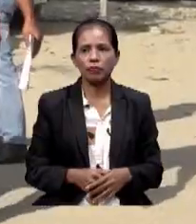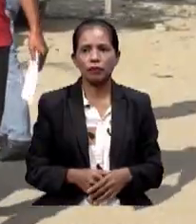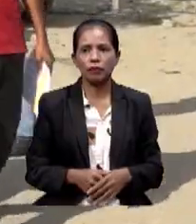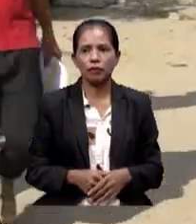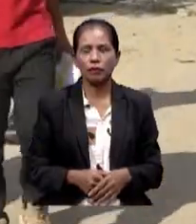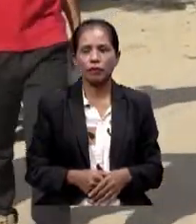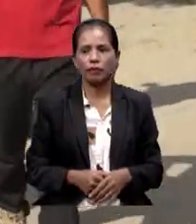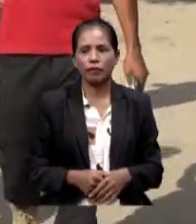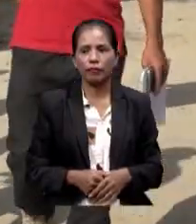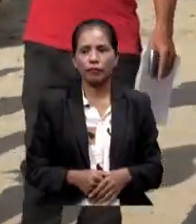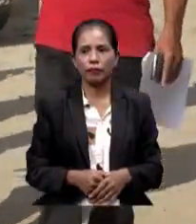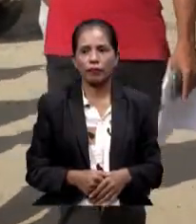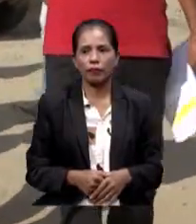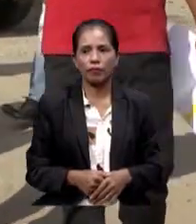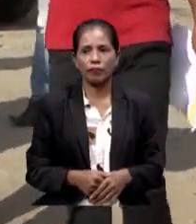Tamba